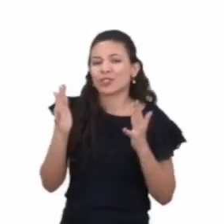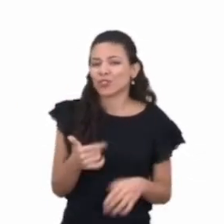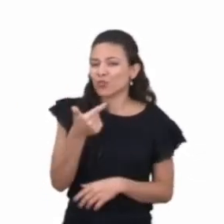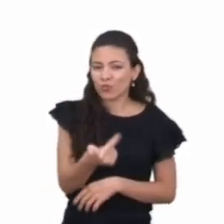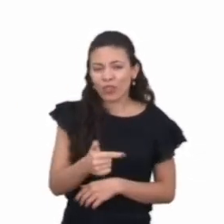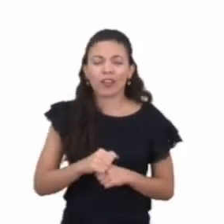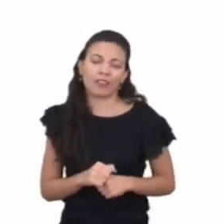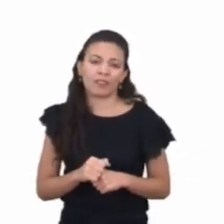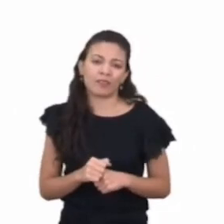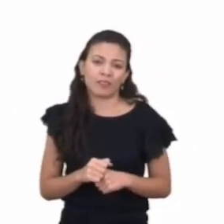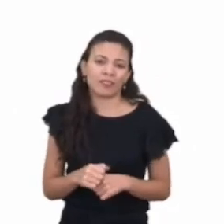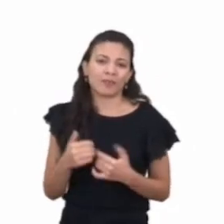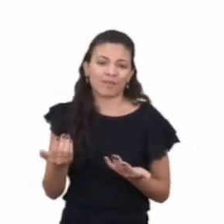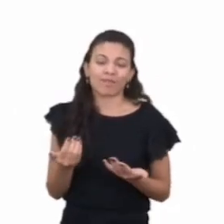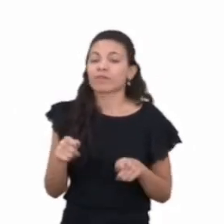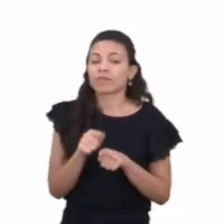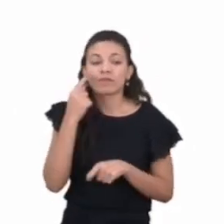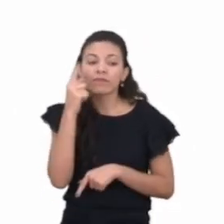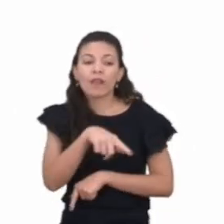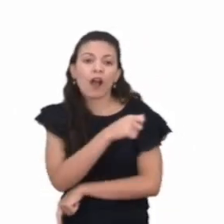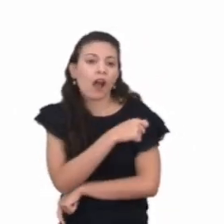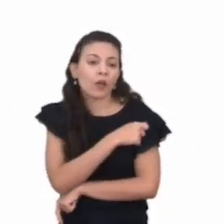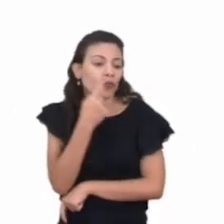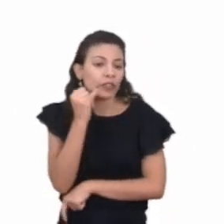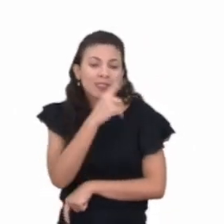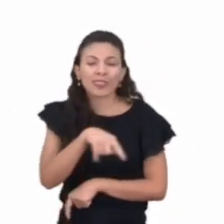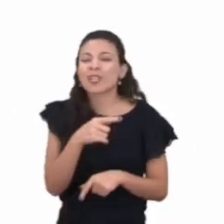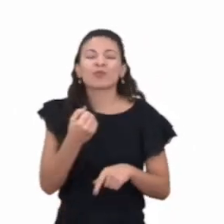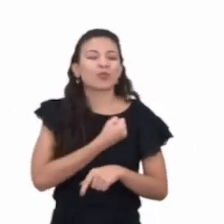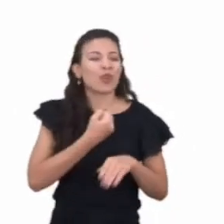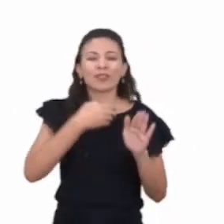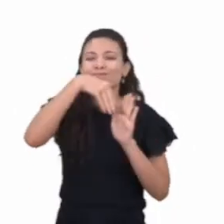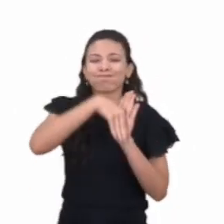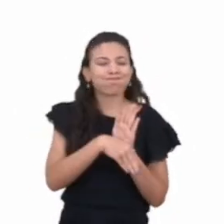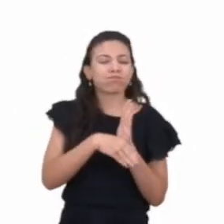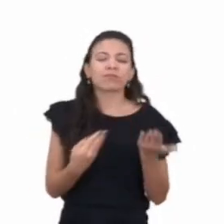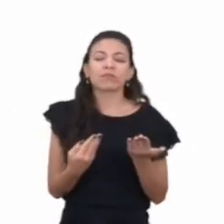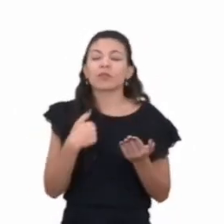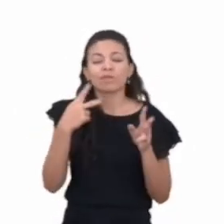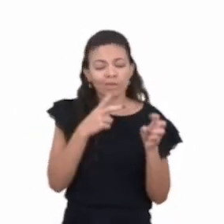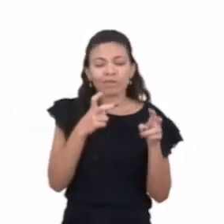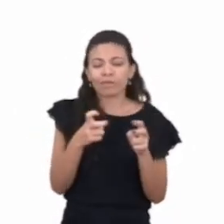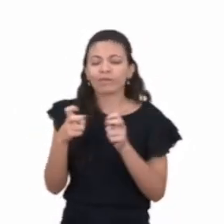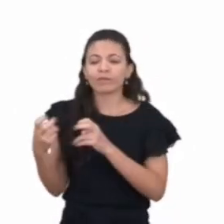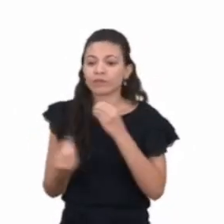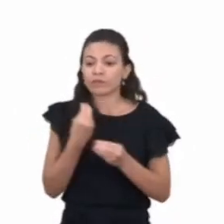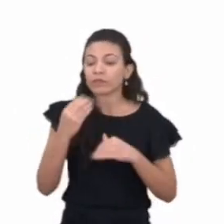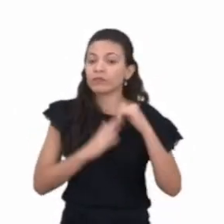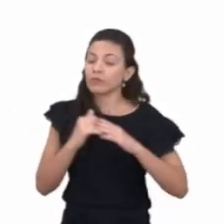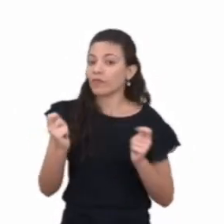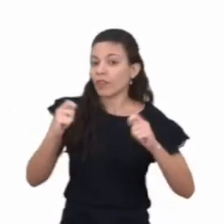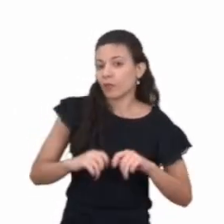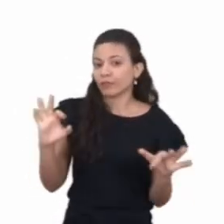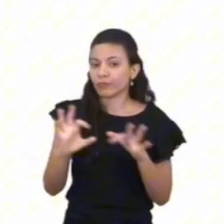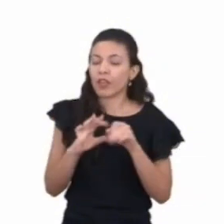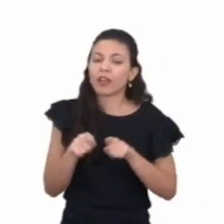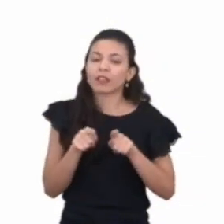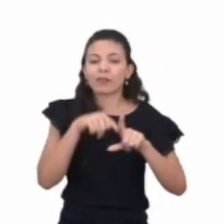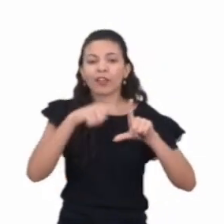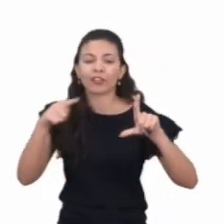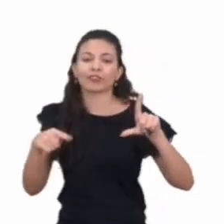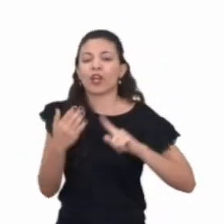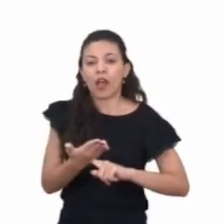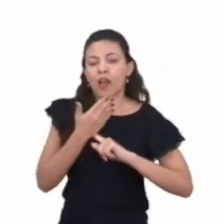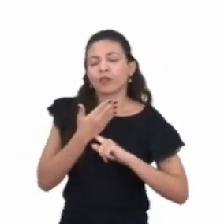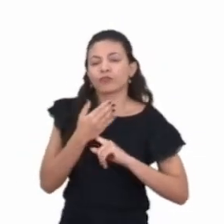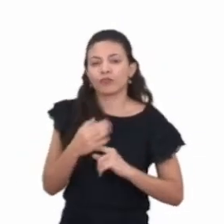outra, entender alunos ou situações onde eu tenho uma média muito abaixo do esperado e poder olhar isso com habilidades, poder olhar isso com indicadores mais fidedignos